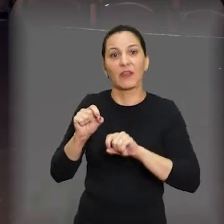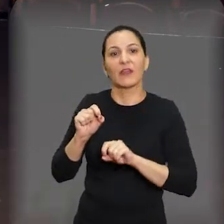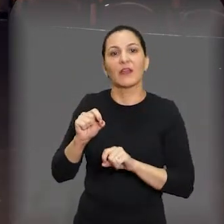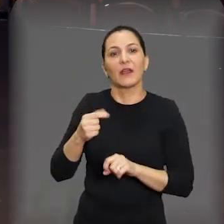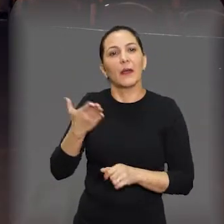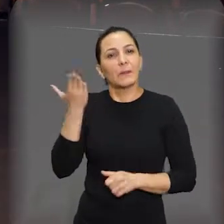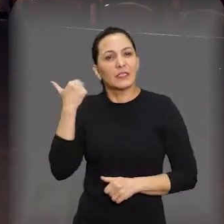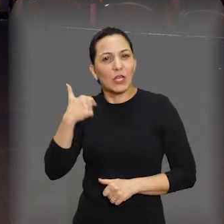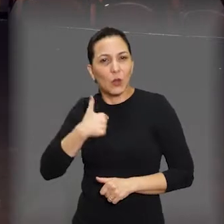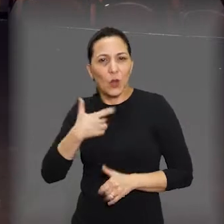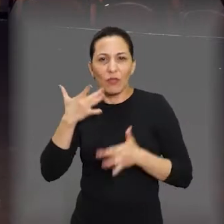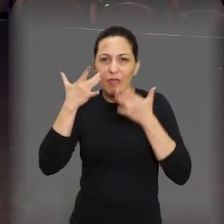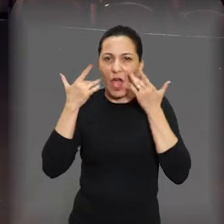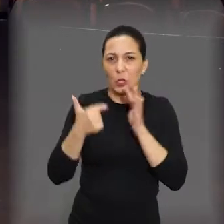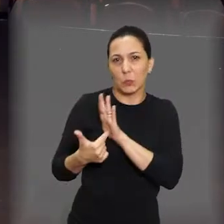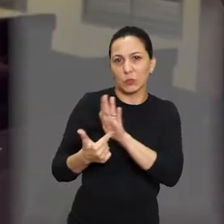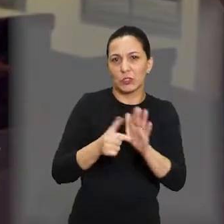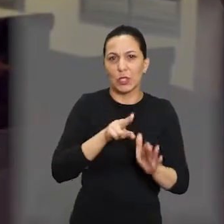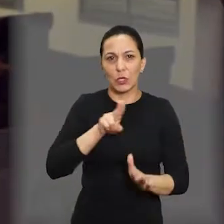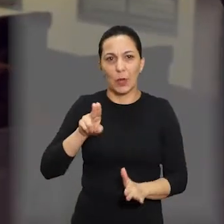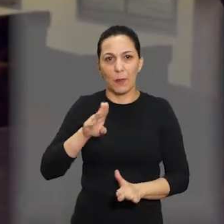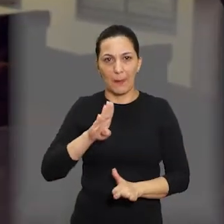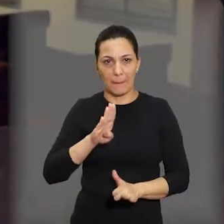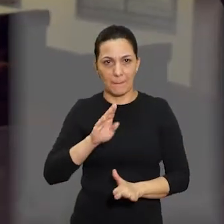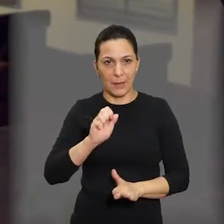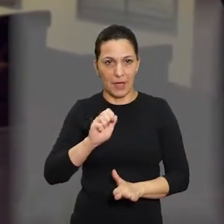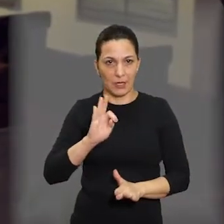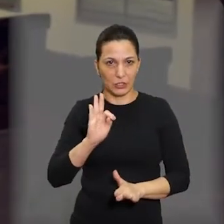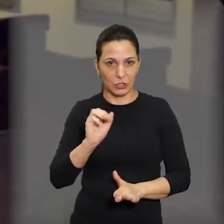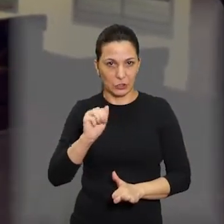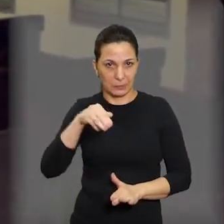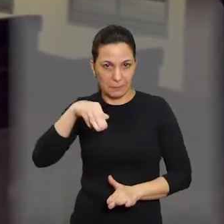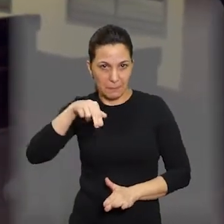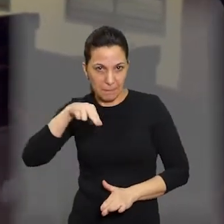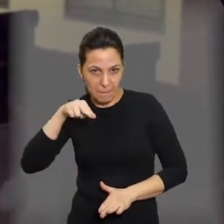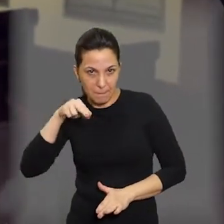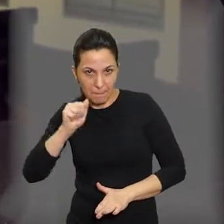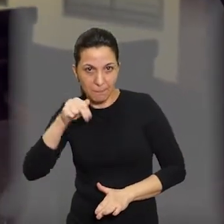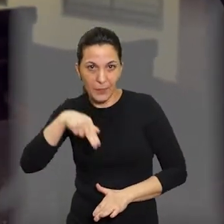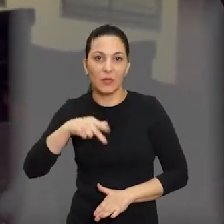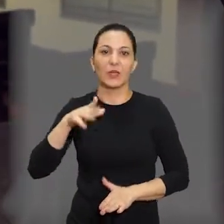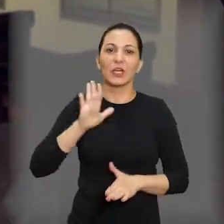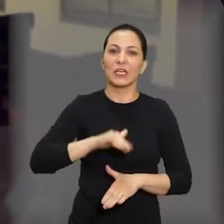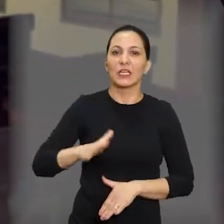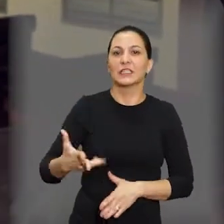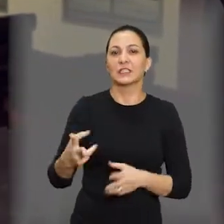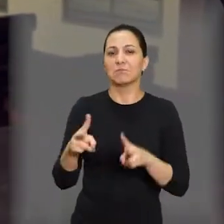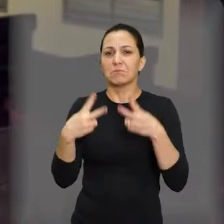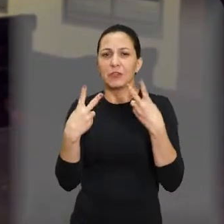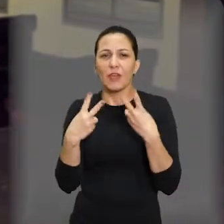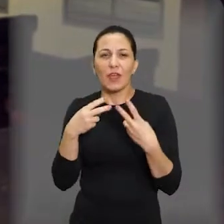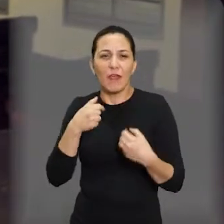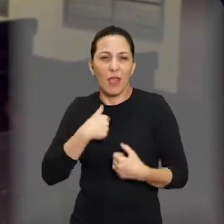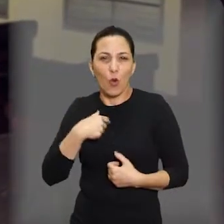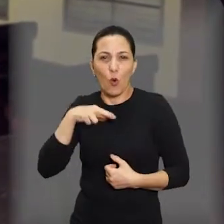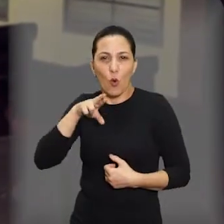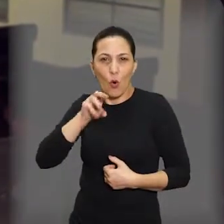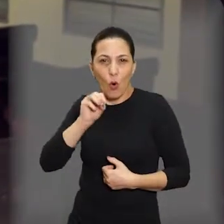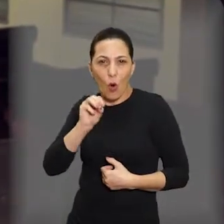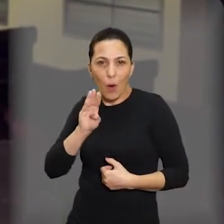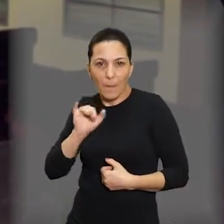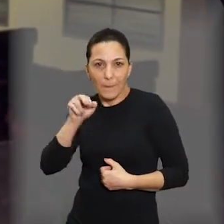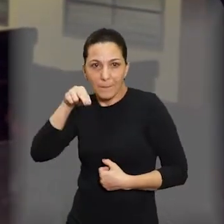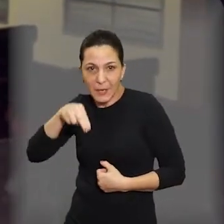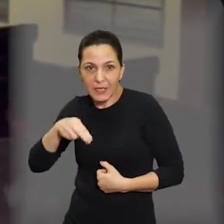época, chamava Batman, até mais, antes de 14 anos, 15, 16 anos atrás. E na época eu fazia o Robin no